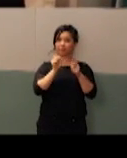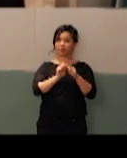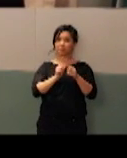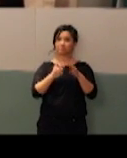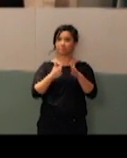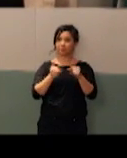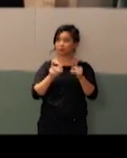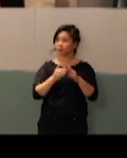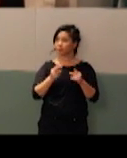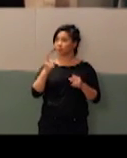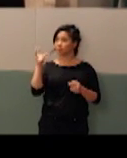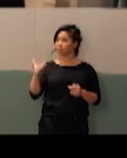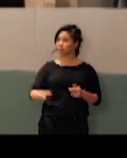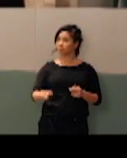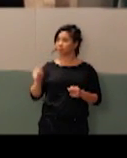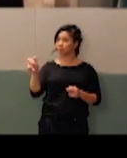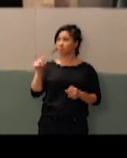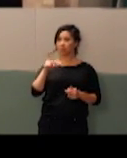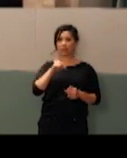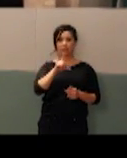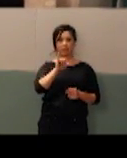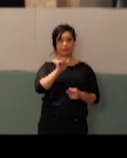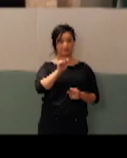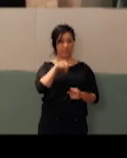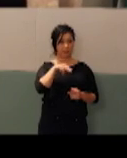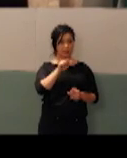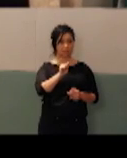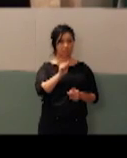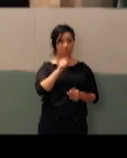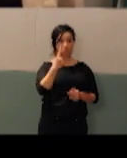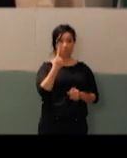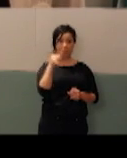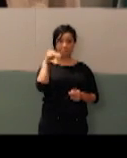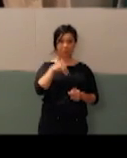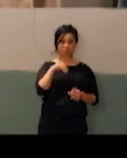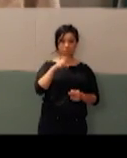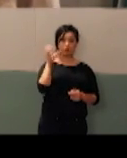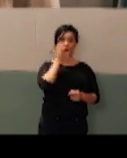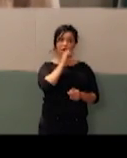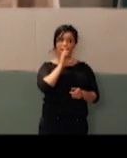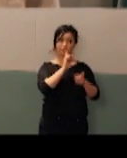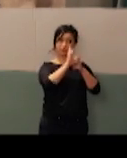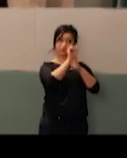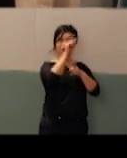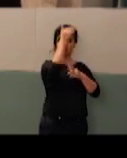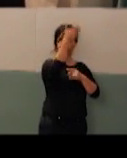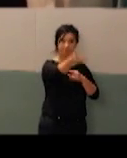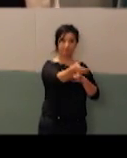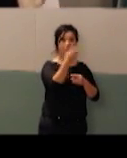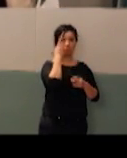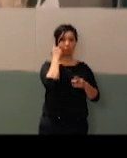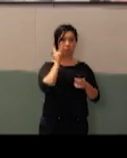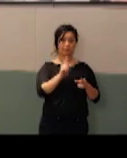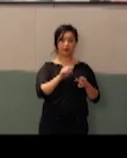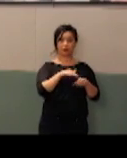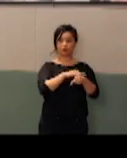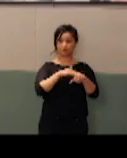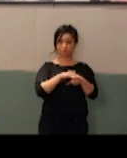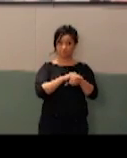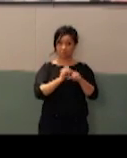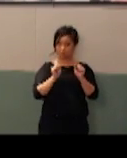a presença da doutora Liana. Por um minuto apenas, é possível? Com certeza. Perguntei-lhe se é possível. Pode